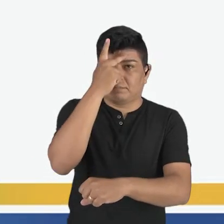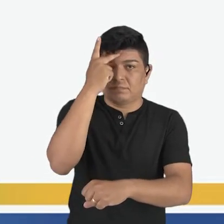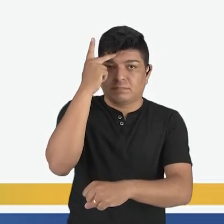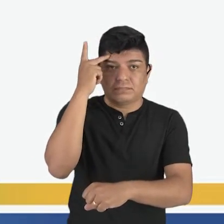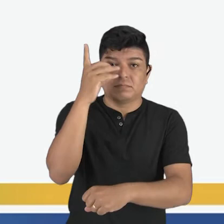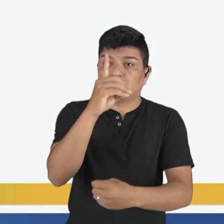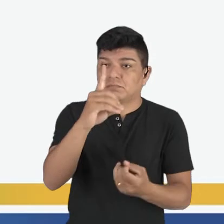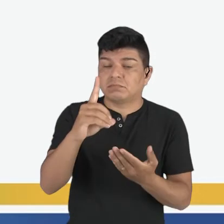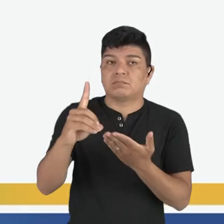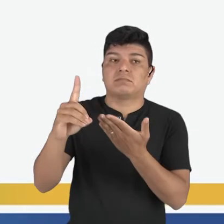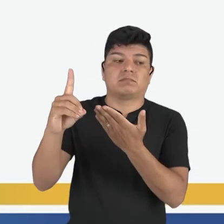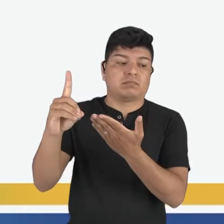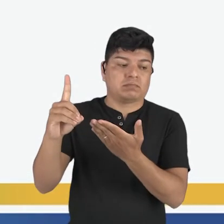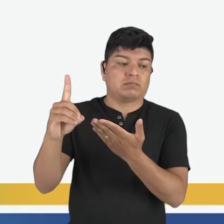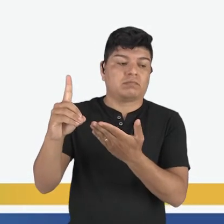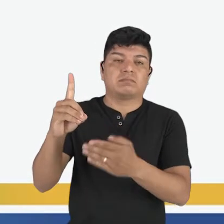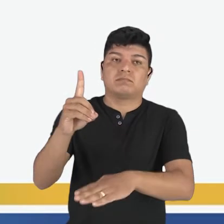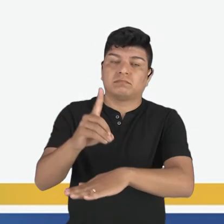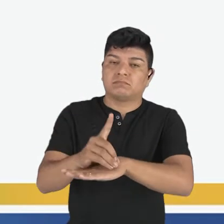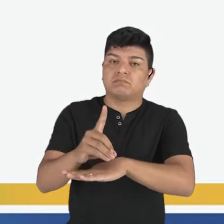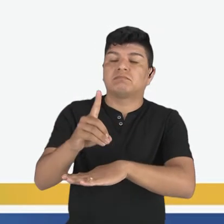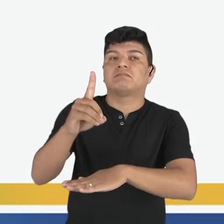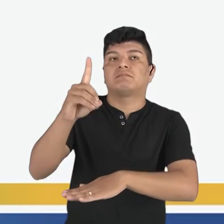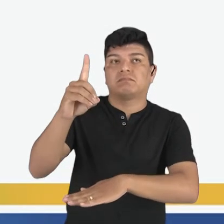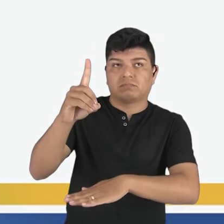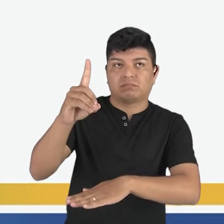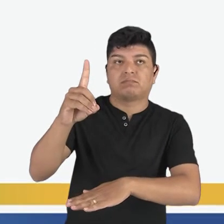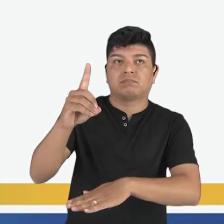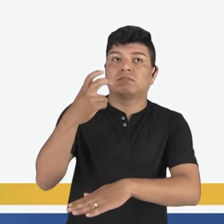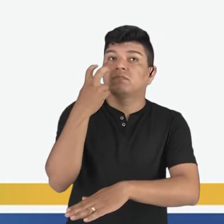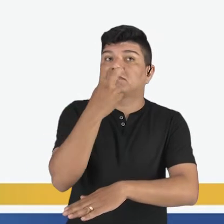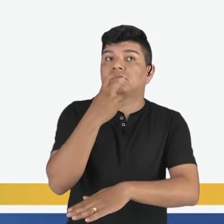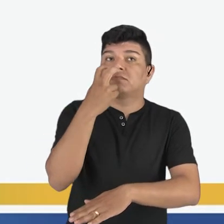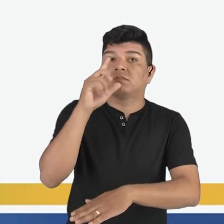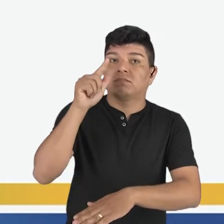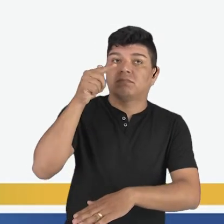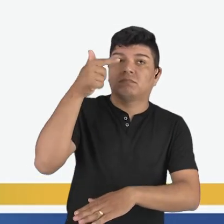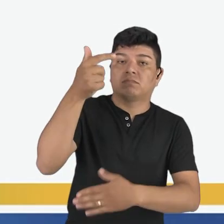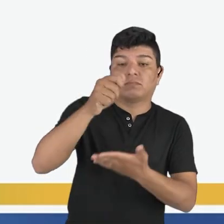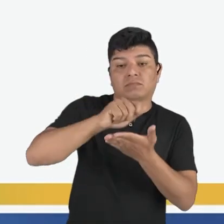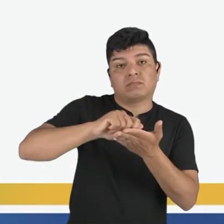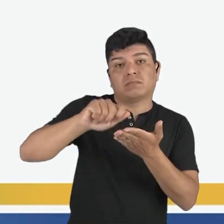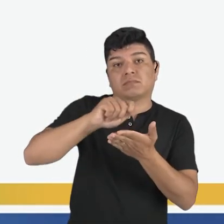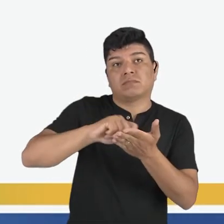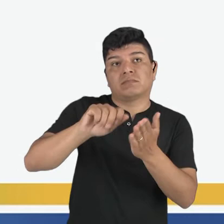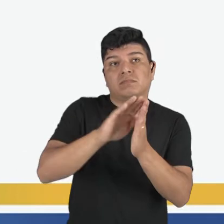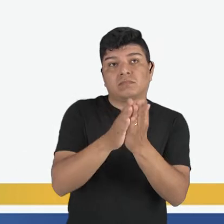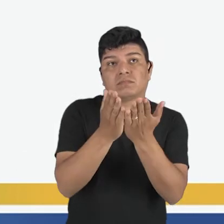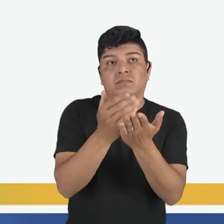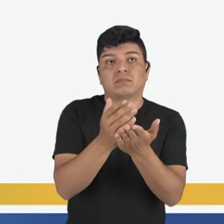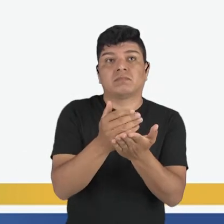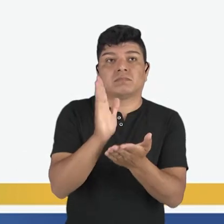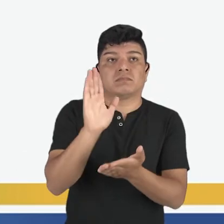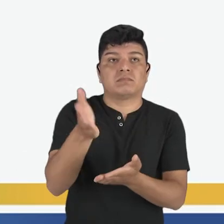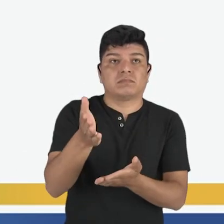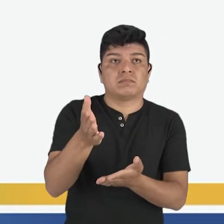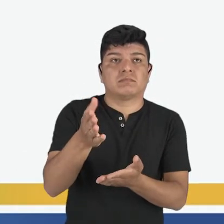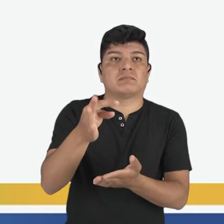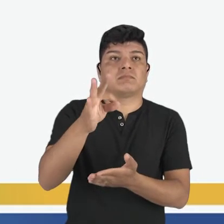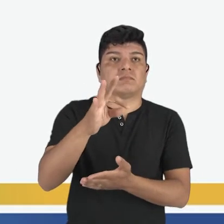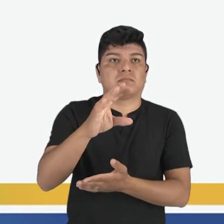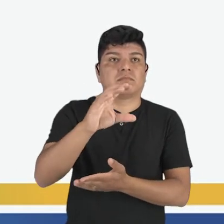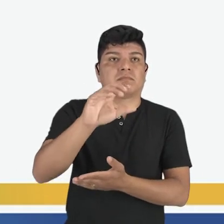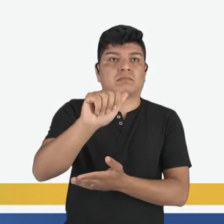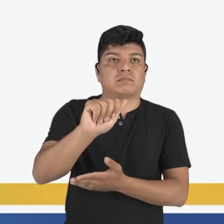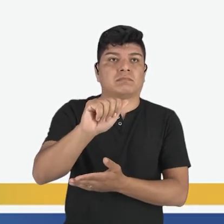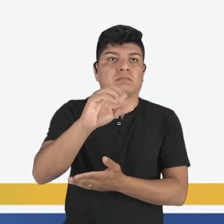Lao Tse. Eles têm uma tradição oral que mais tarde foi escrita no livro que mencionamos aqui, no Tao Te